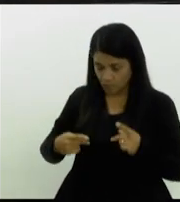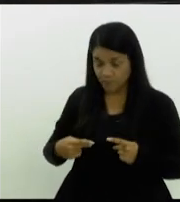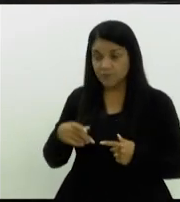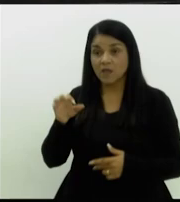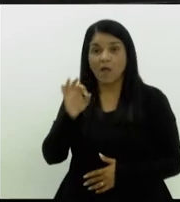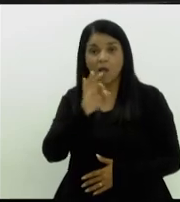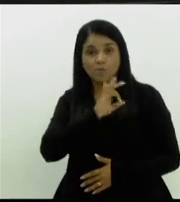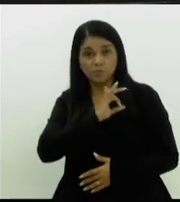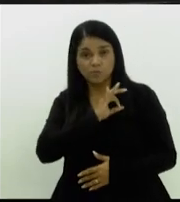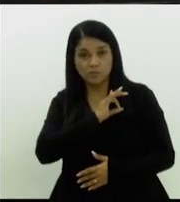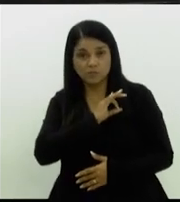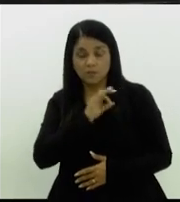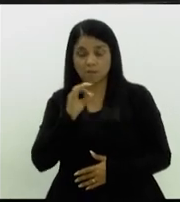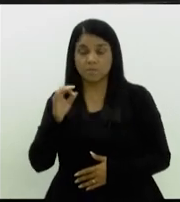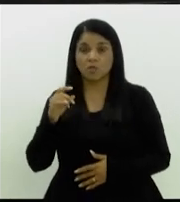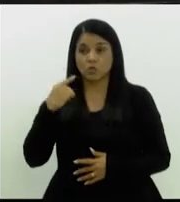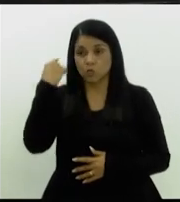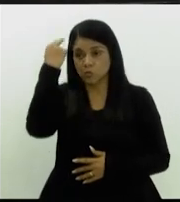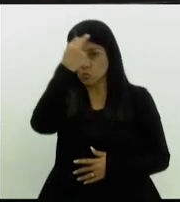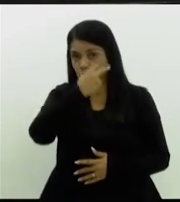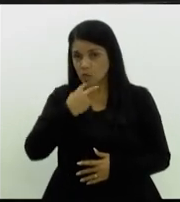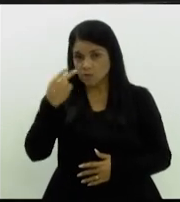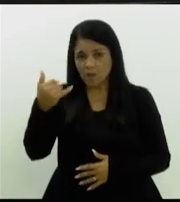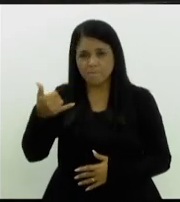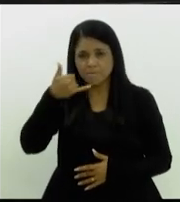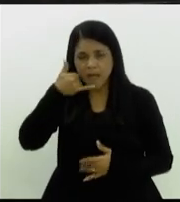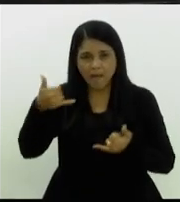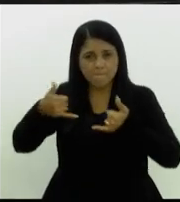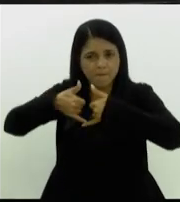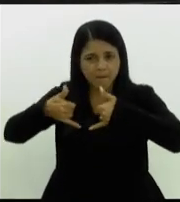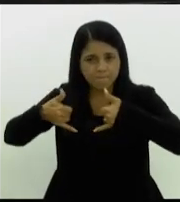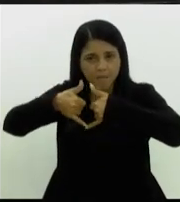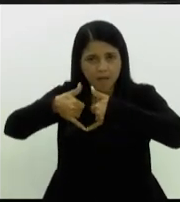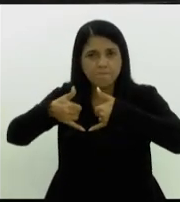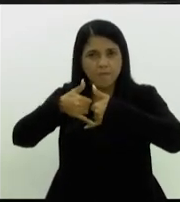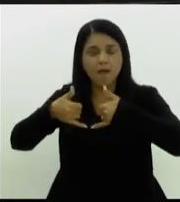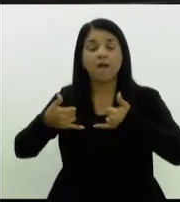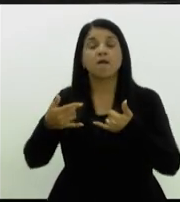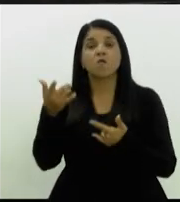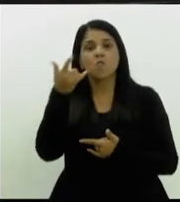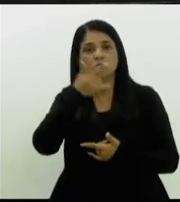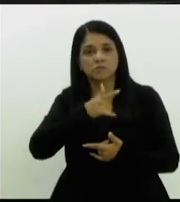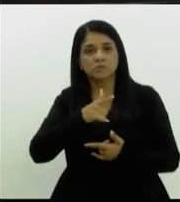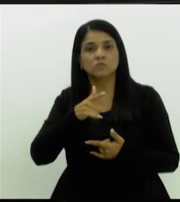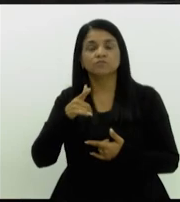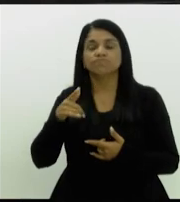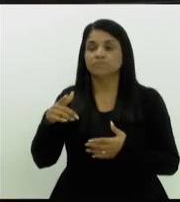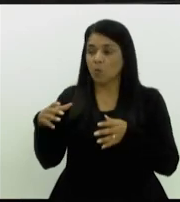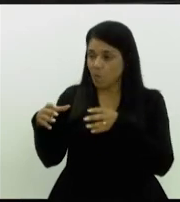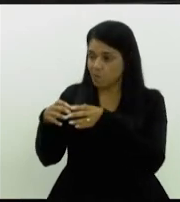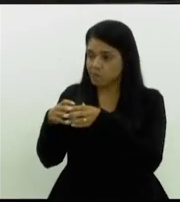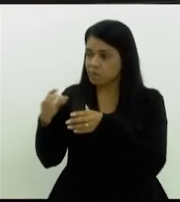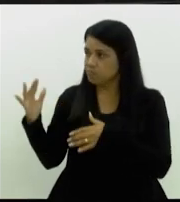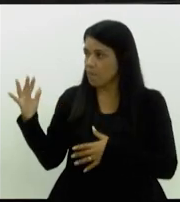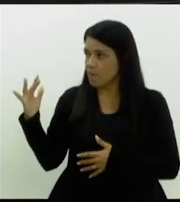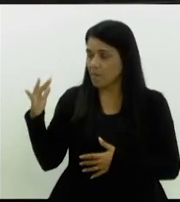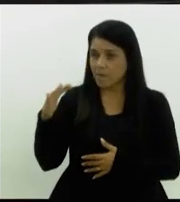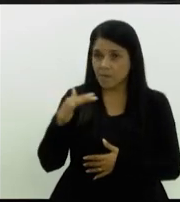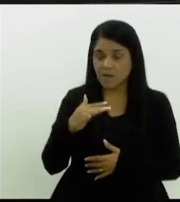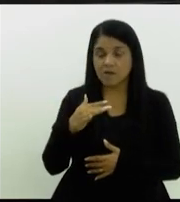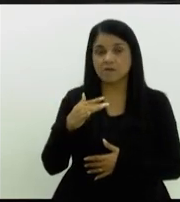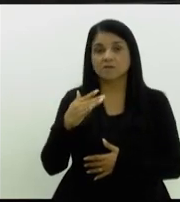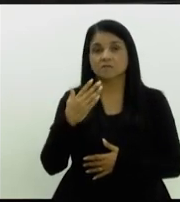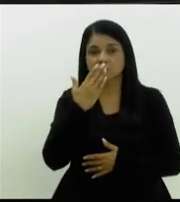polícia, após 2 horas de chamado, mas sim atendeu o chamado, só quando o choque chegou na frente de